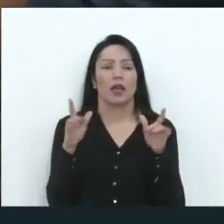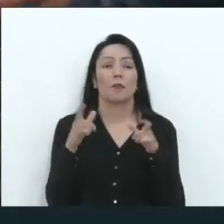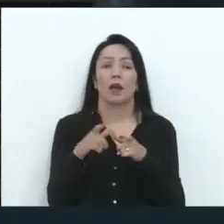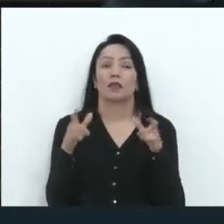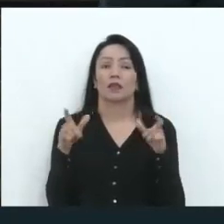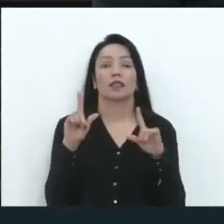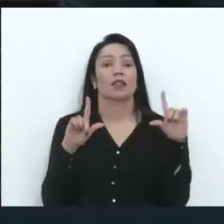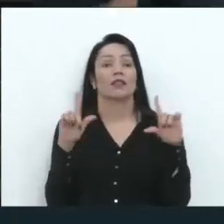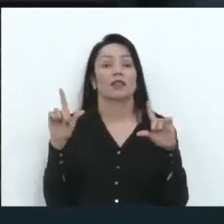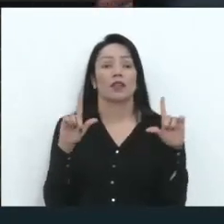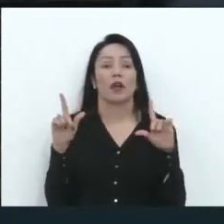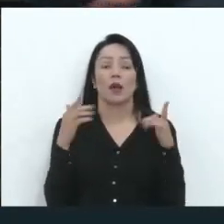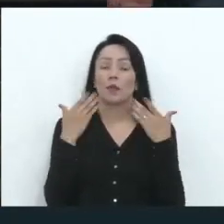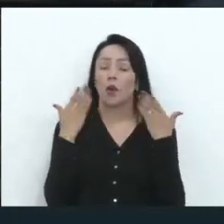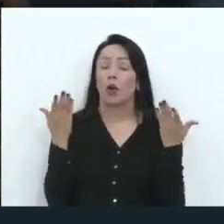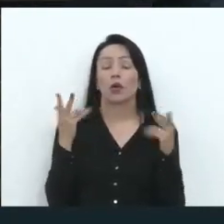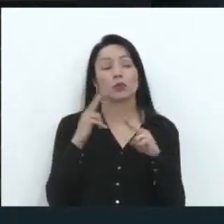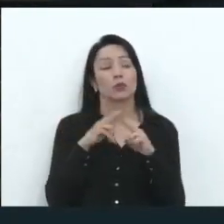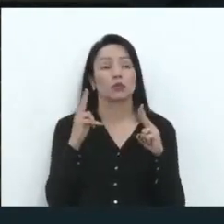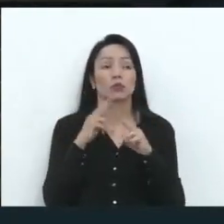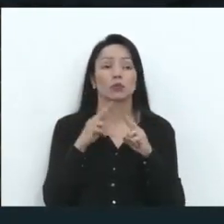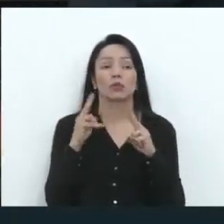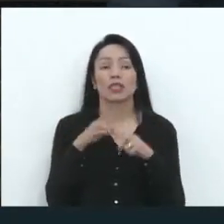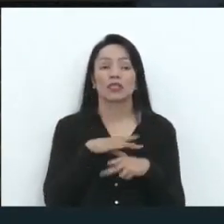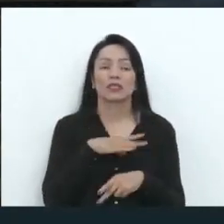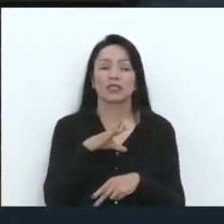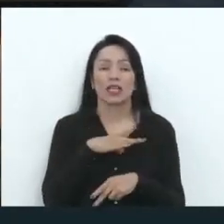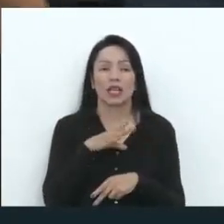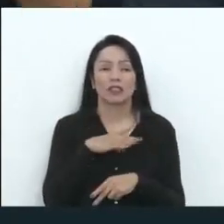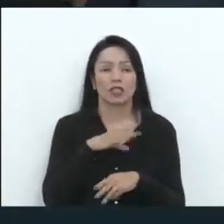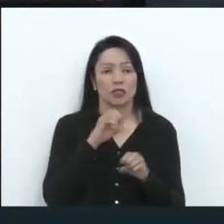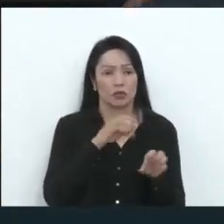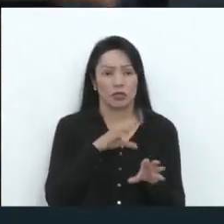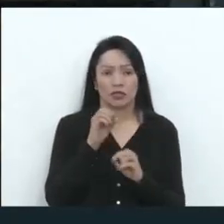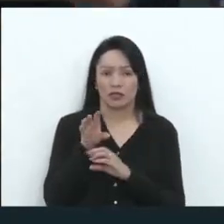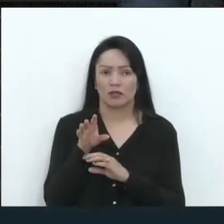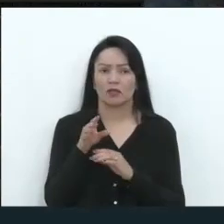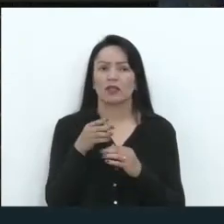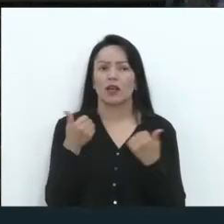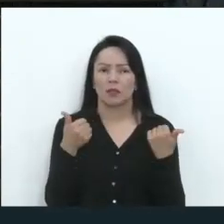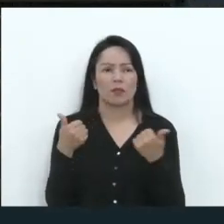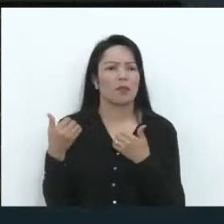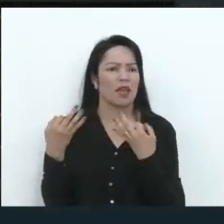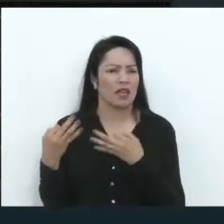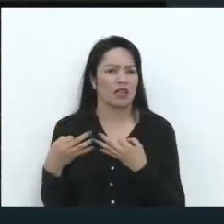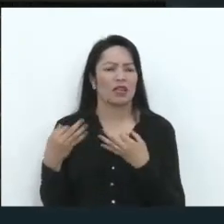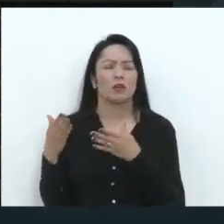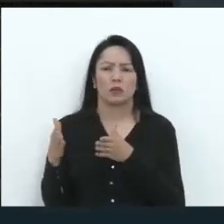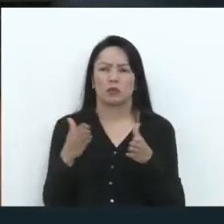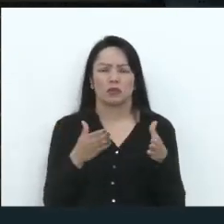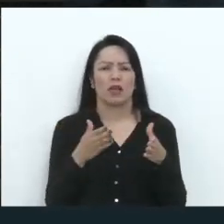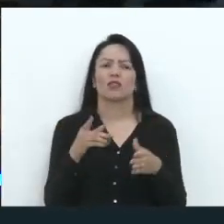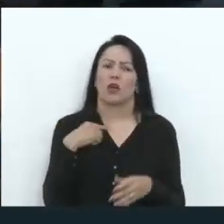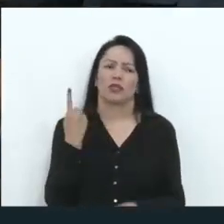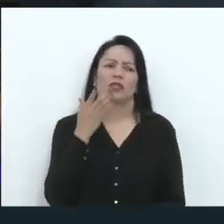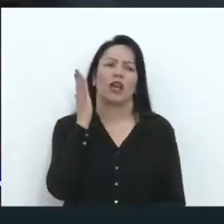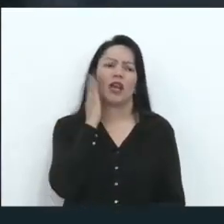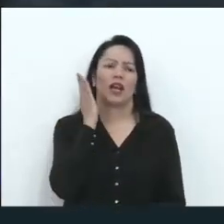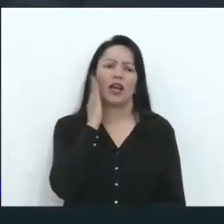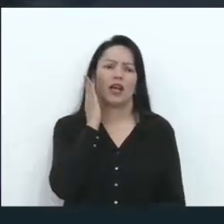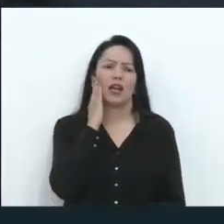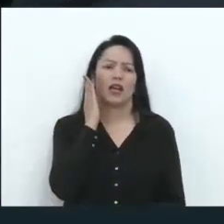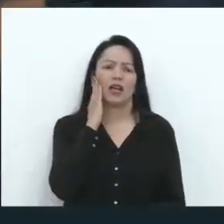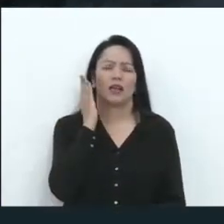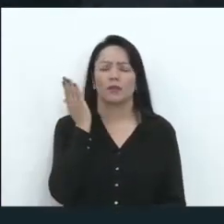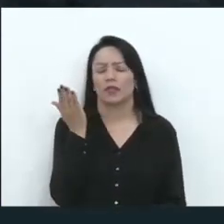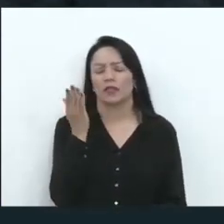imprensa, dando a impressão que a cidade, do ponto de vista da educação, está sendo bem cuidado, quando sabemos muito bem